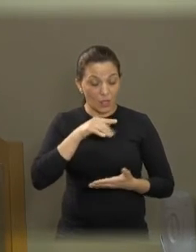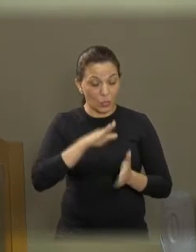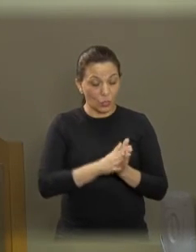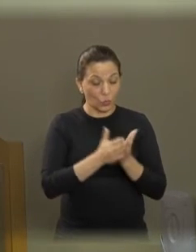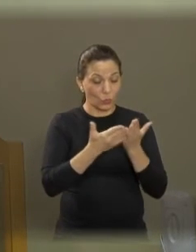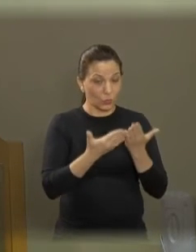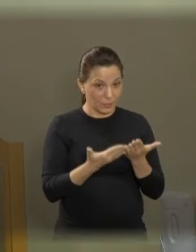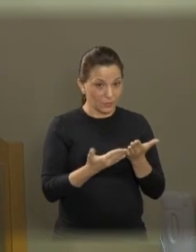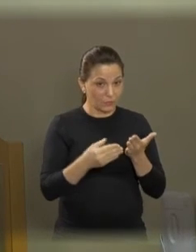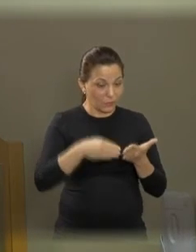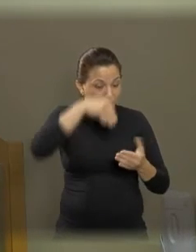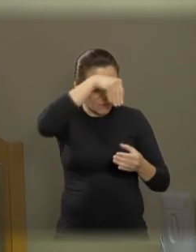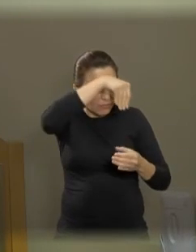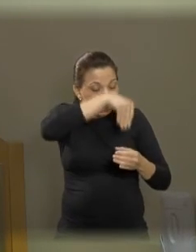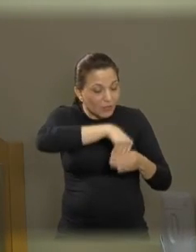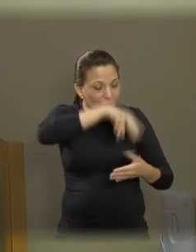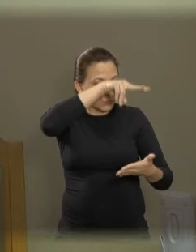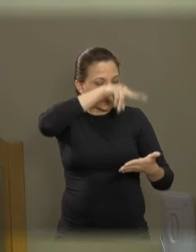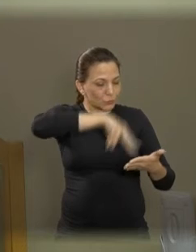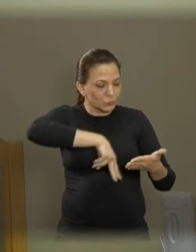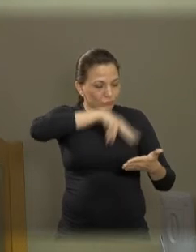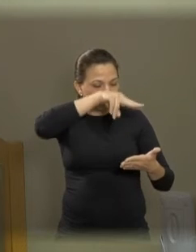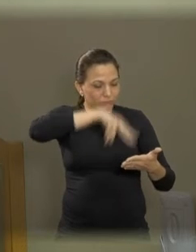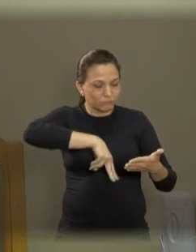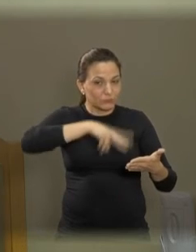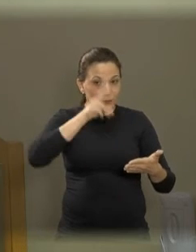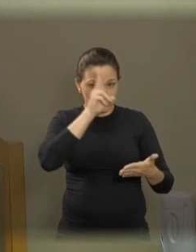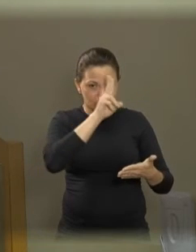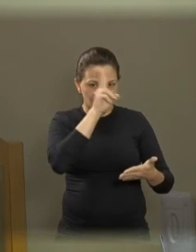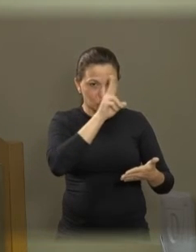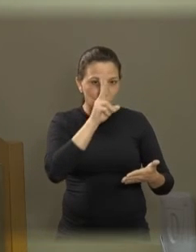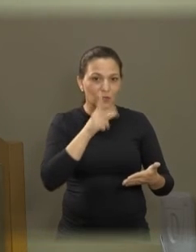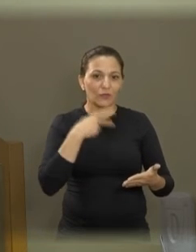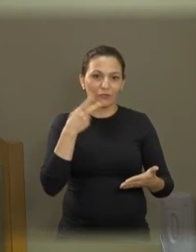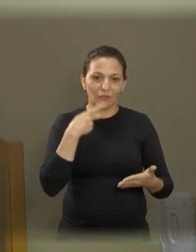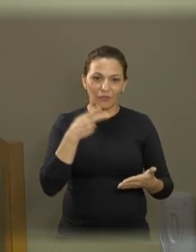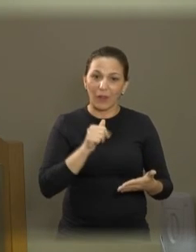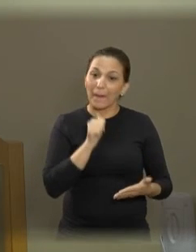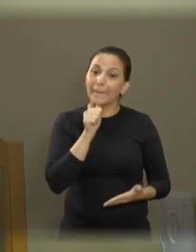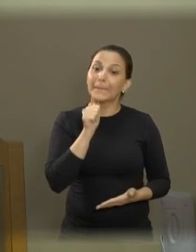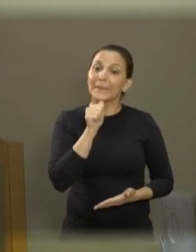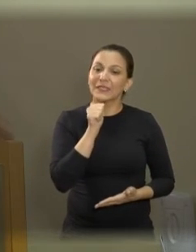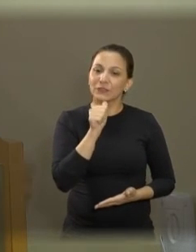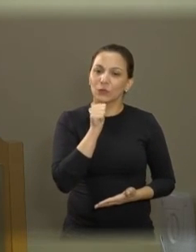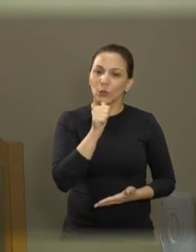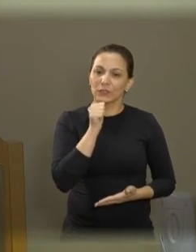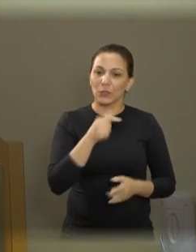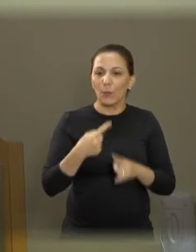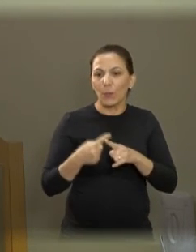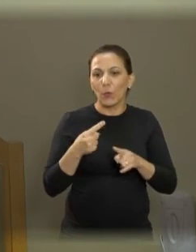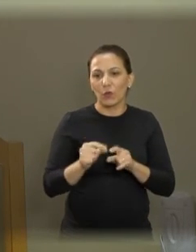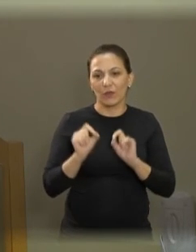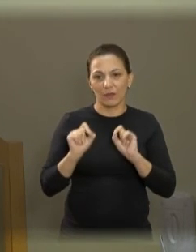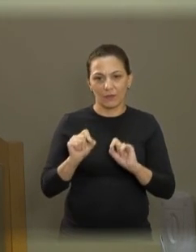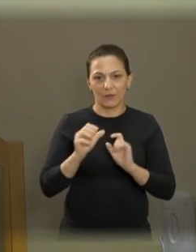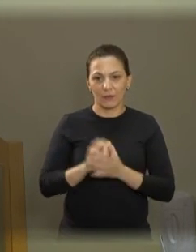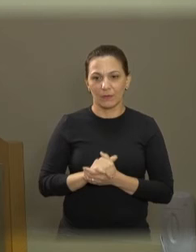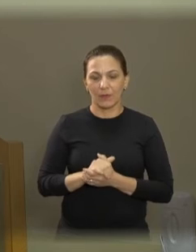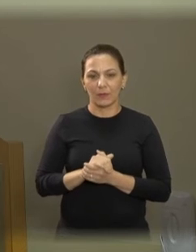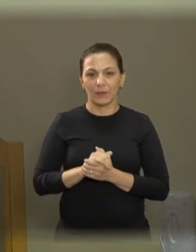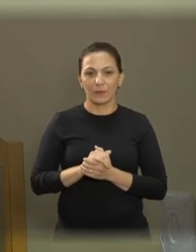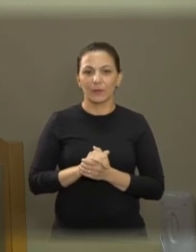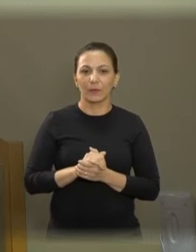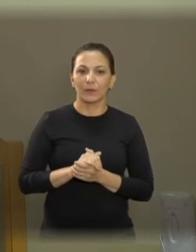interessante, porque dentro da história, ele fala da sangria inútil. Por que ele fala da sangria inútil?